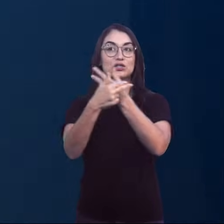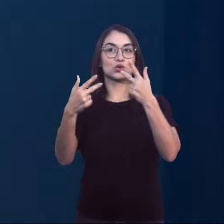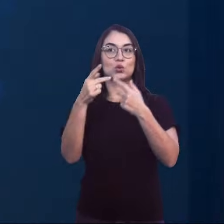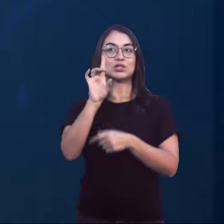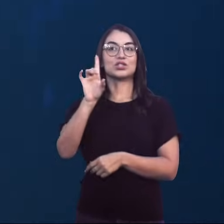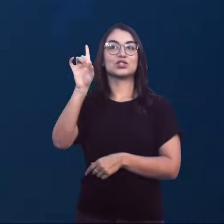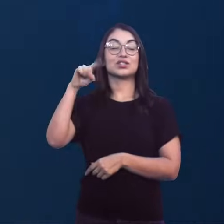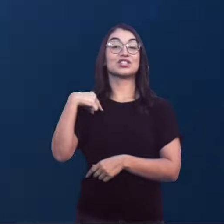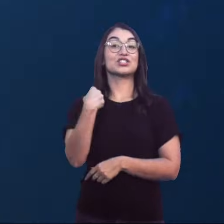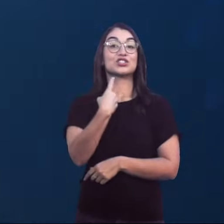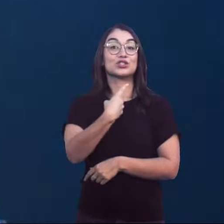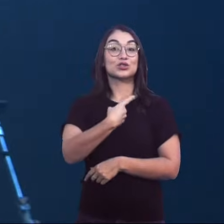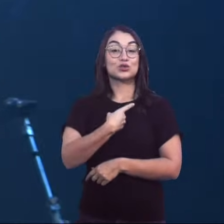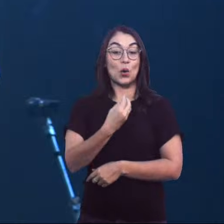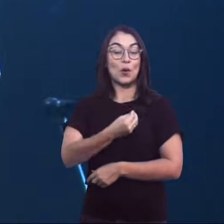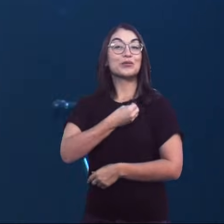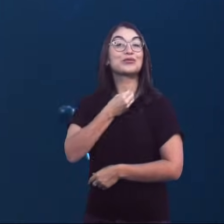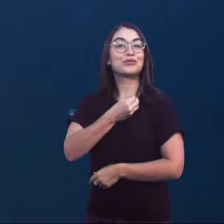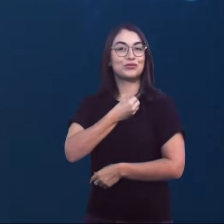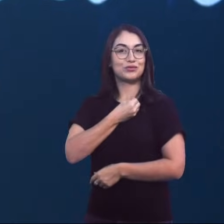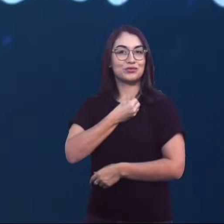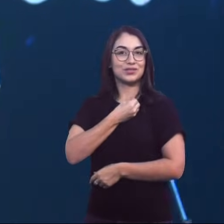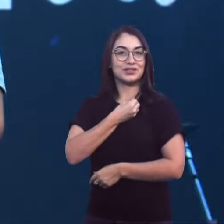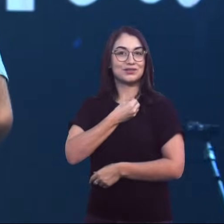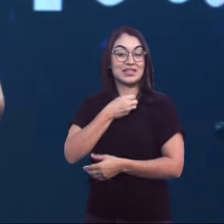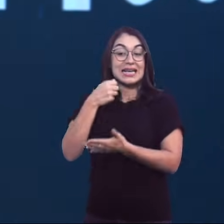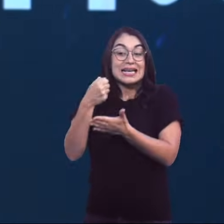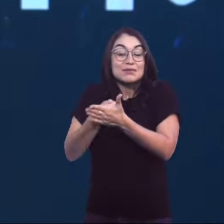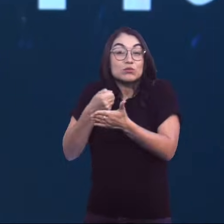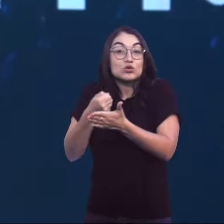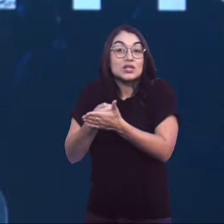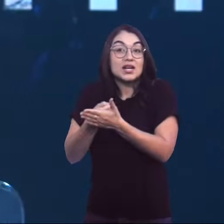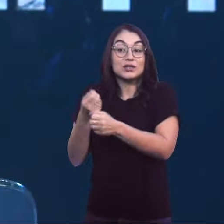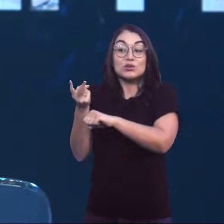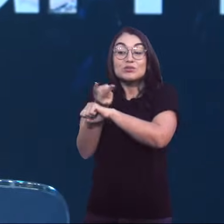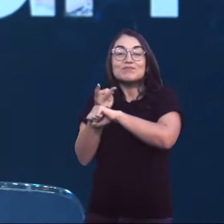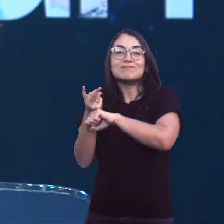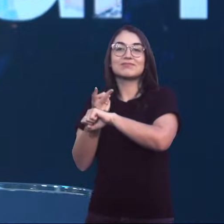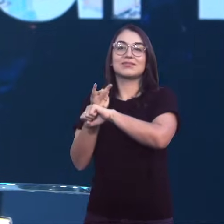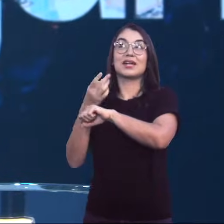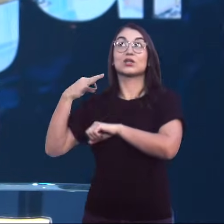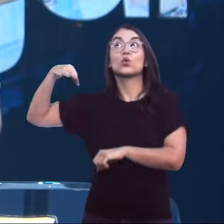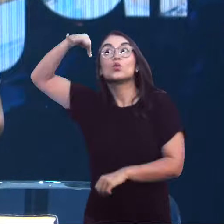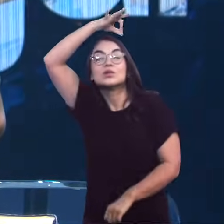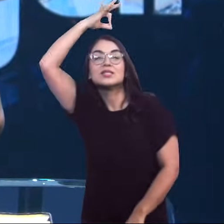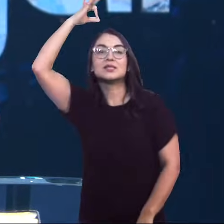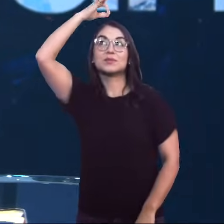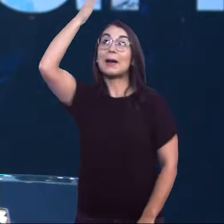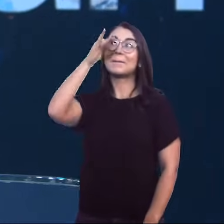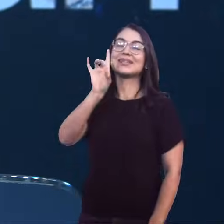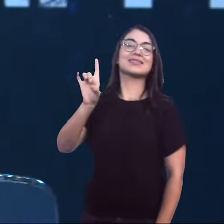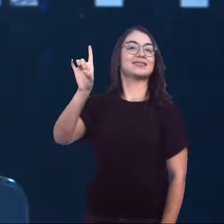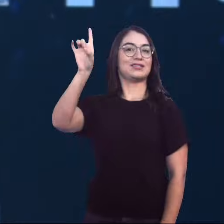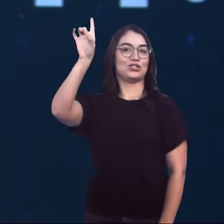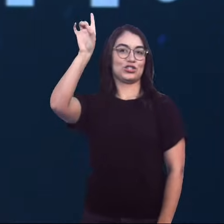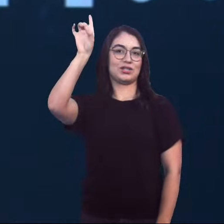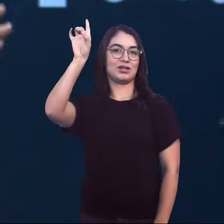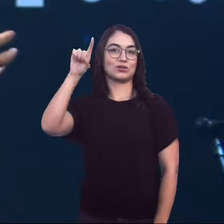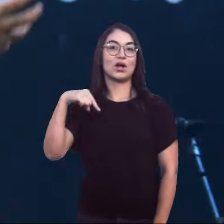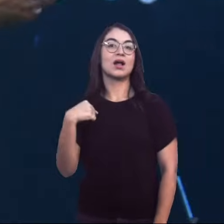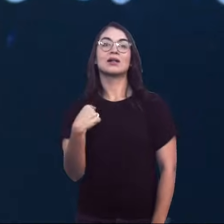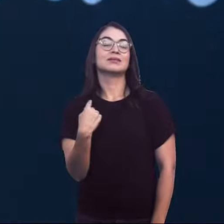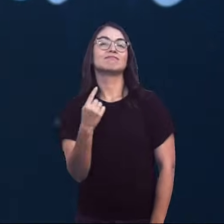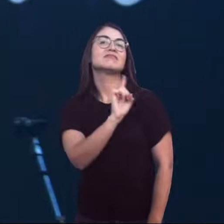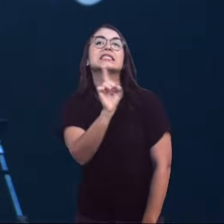que a gente só vive se esforçando para buscar o Espírito e não se esforçando para buscar as coisas